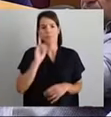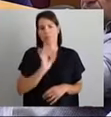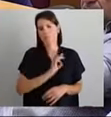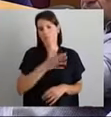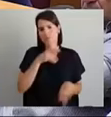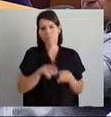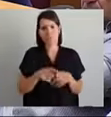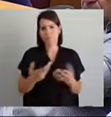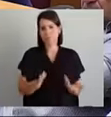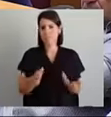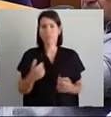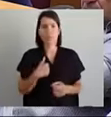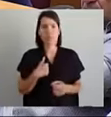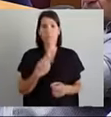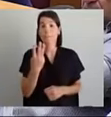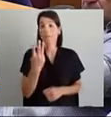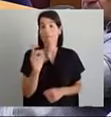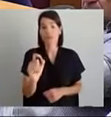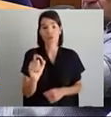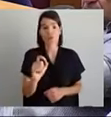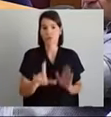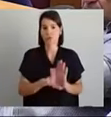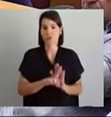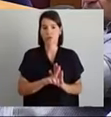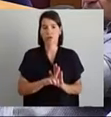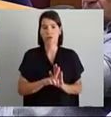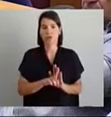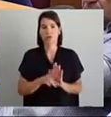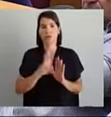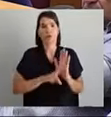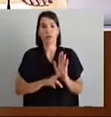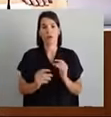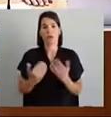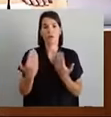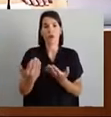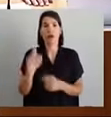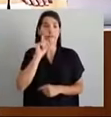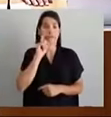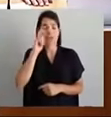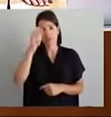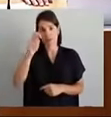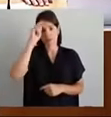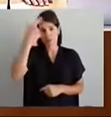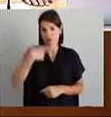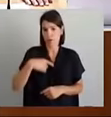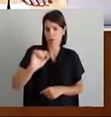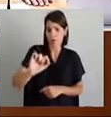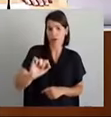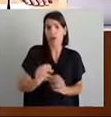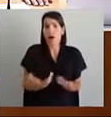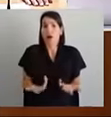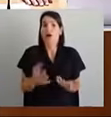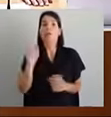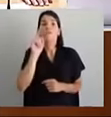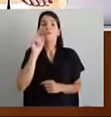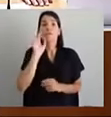os 3 minutos de lei do regimento para a senhora defender a sua honra. Mas é isso, em defesa da honra, não é sim, para outros